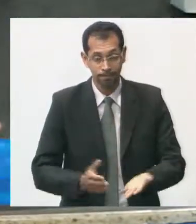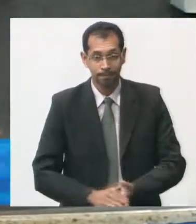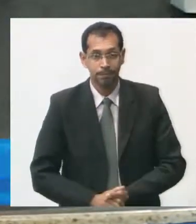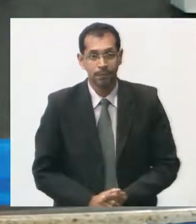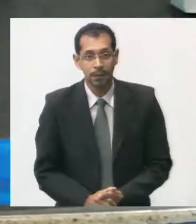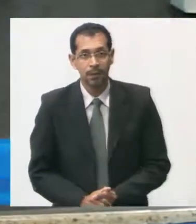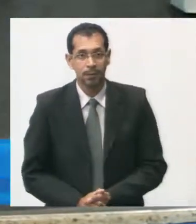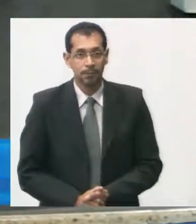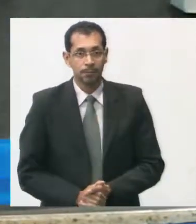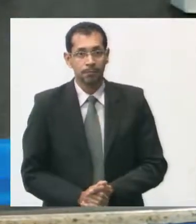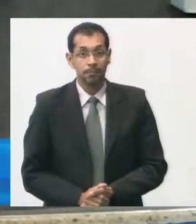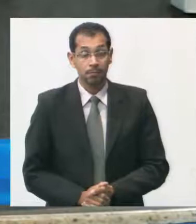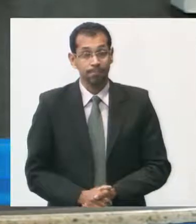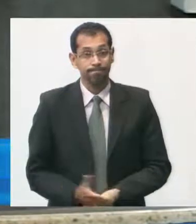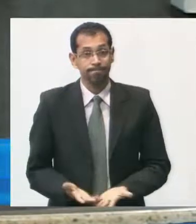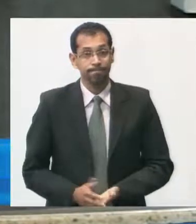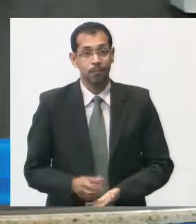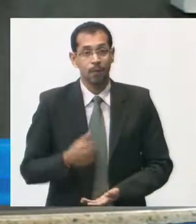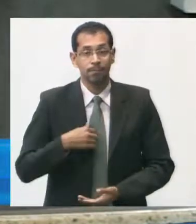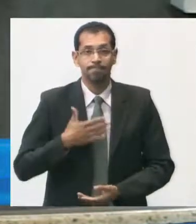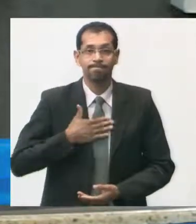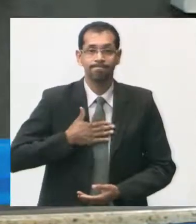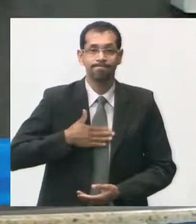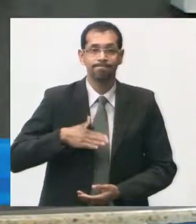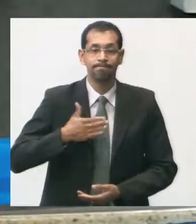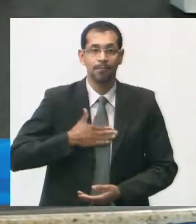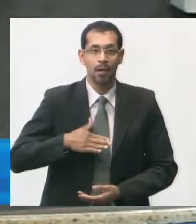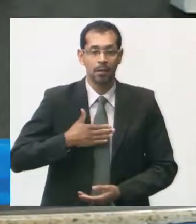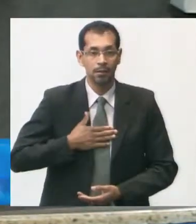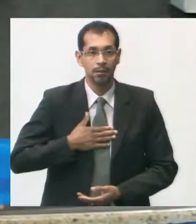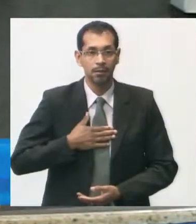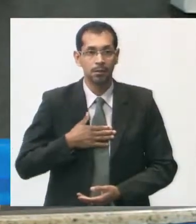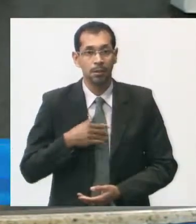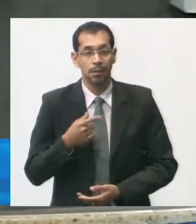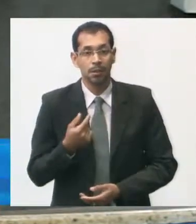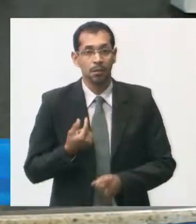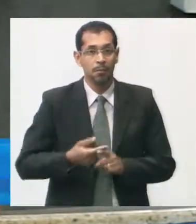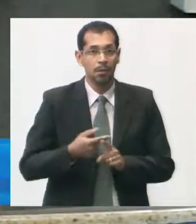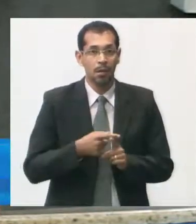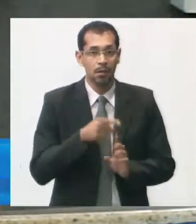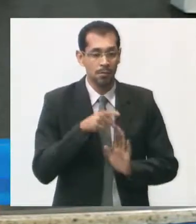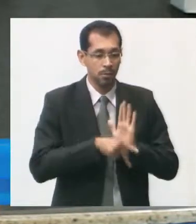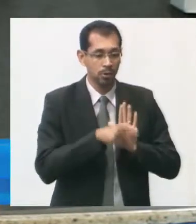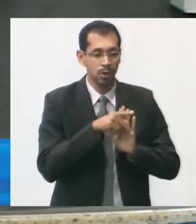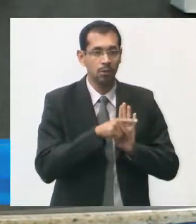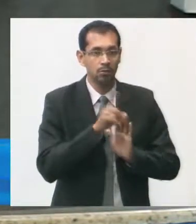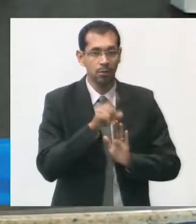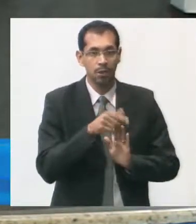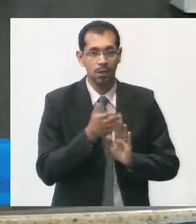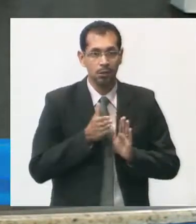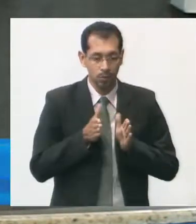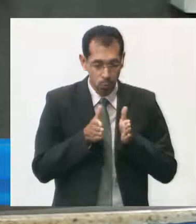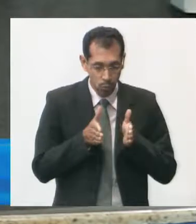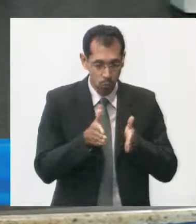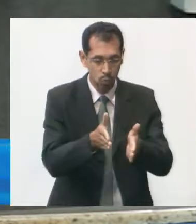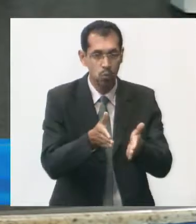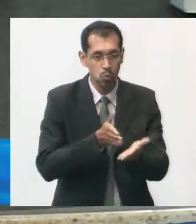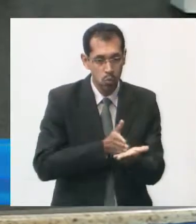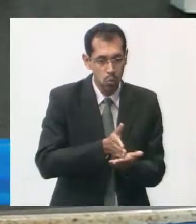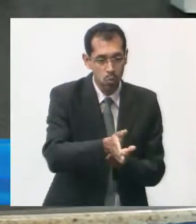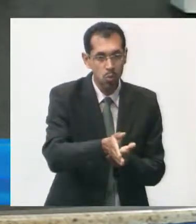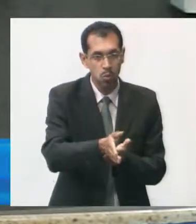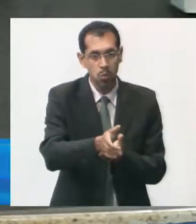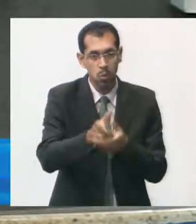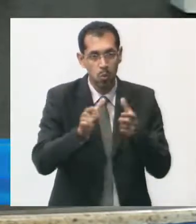por se tratar de um projeto de canteiro central. A gente não vai ter aquele embate com os comerciantes, com a